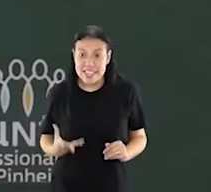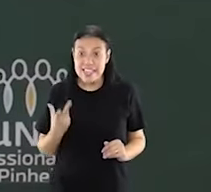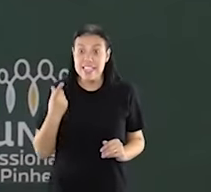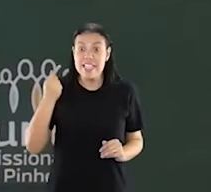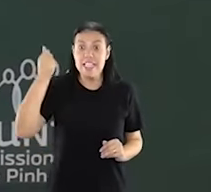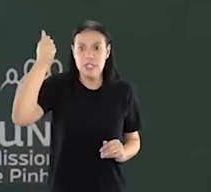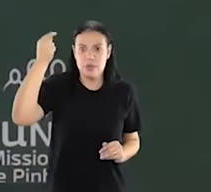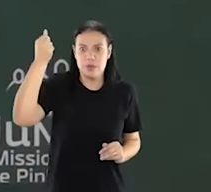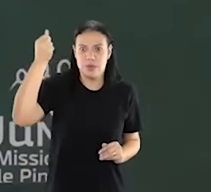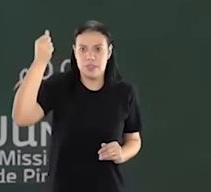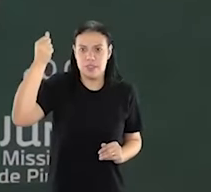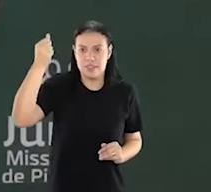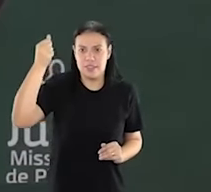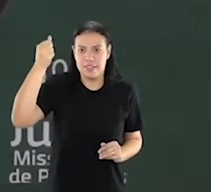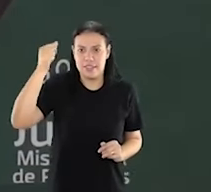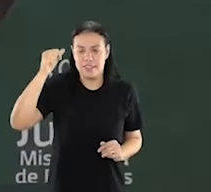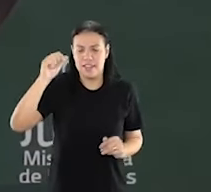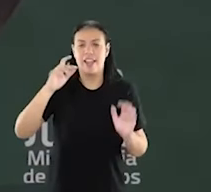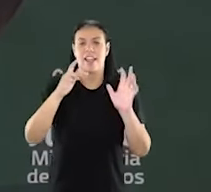eternas.